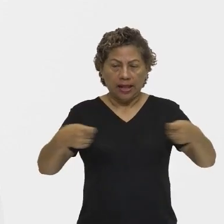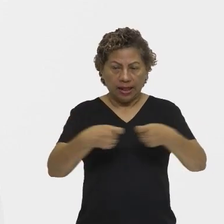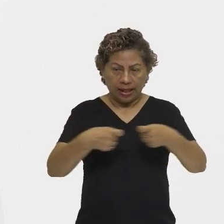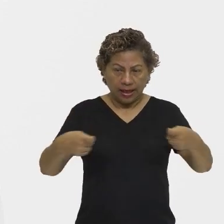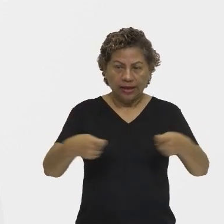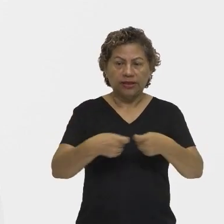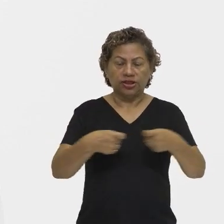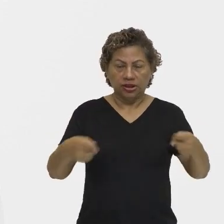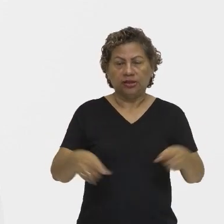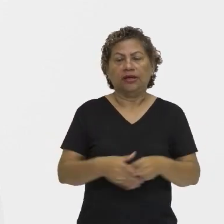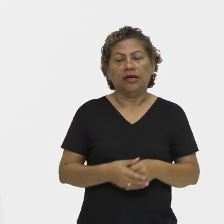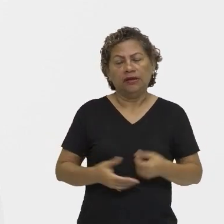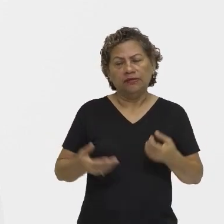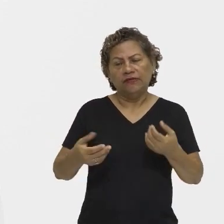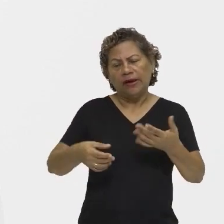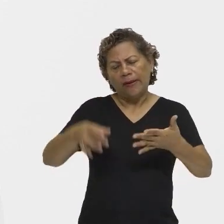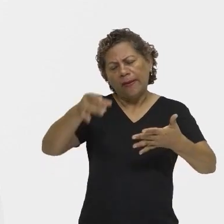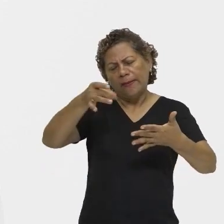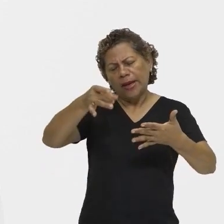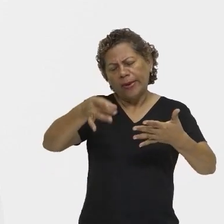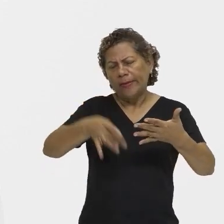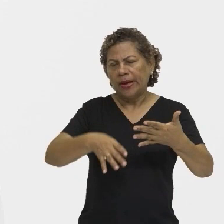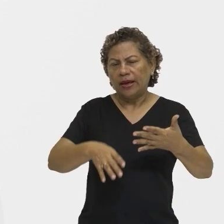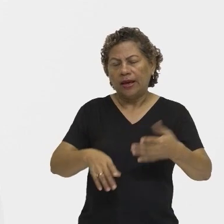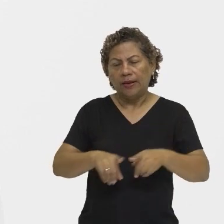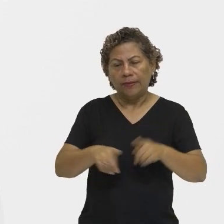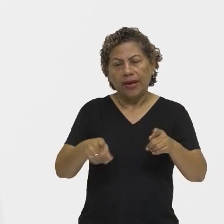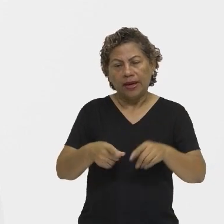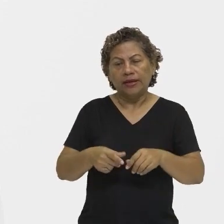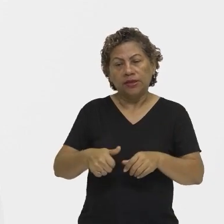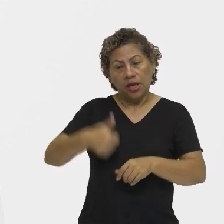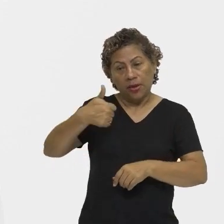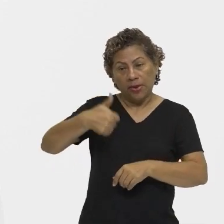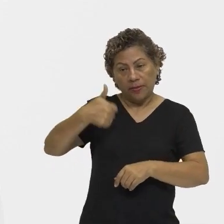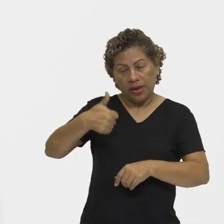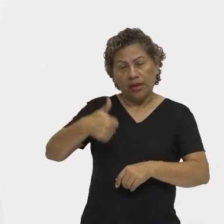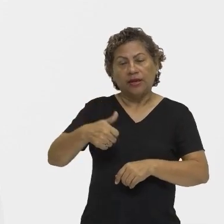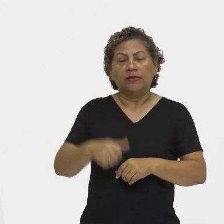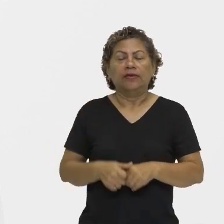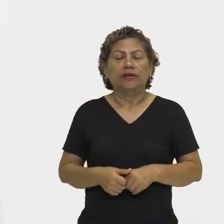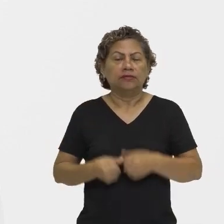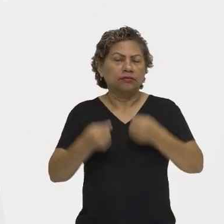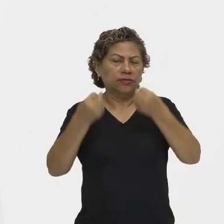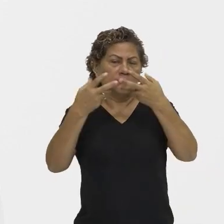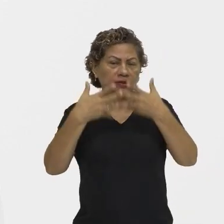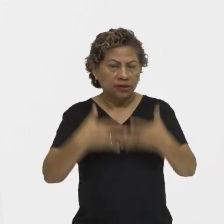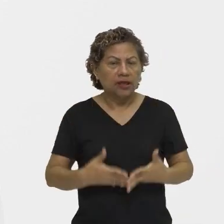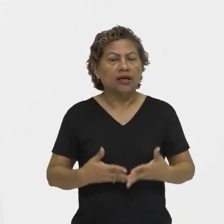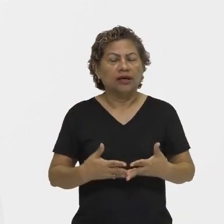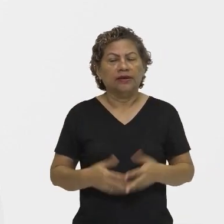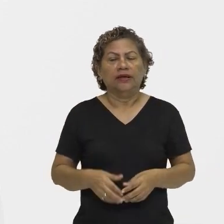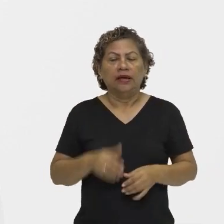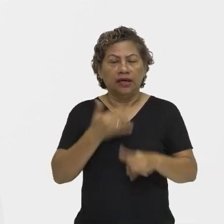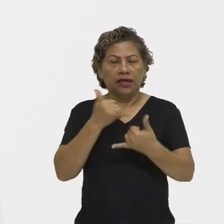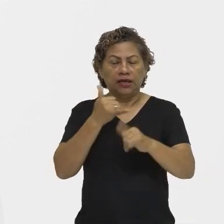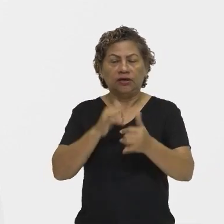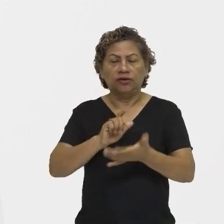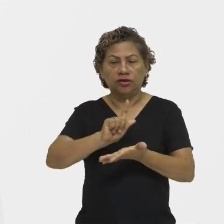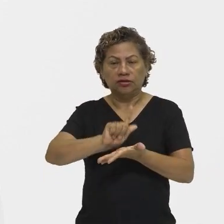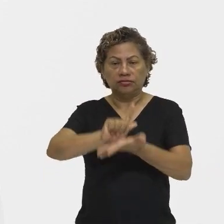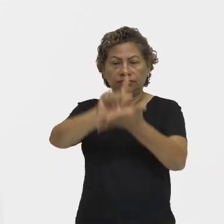dela. Mas vamos aí primeiro falar da energia potencial gravitacional. É uma energia que